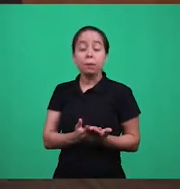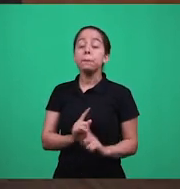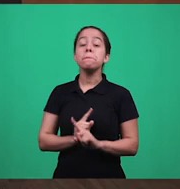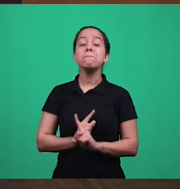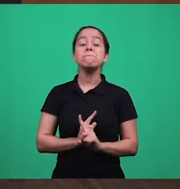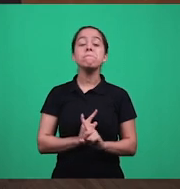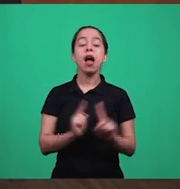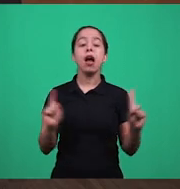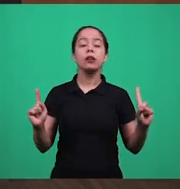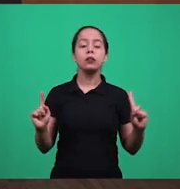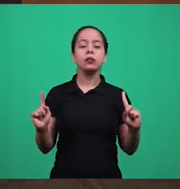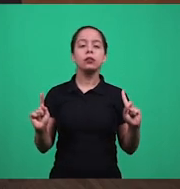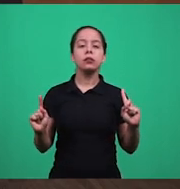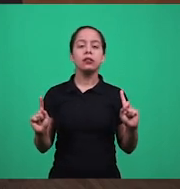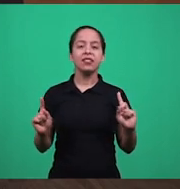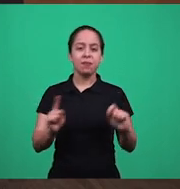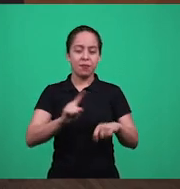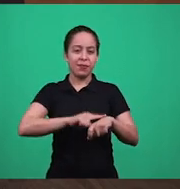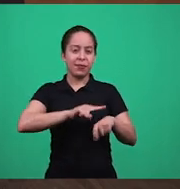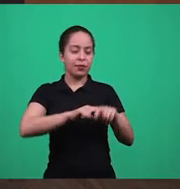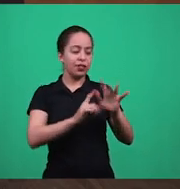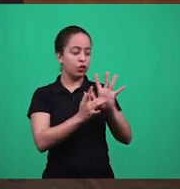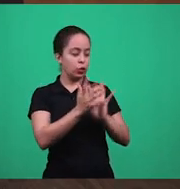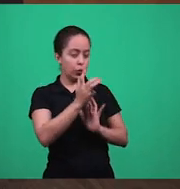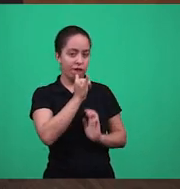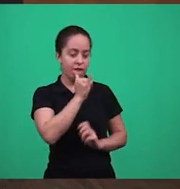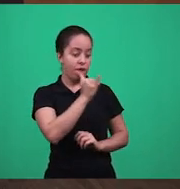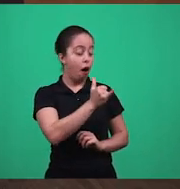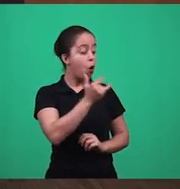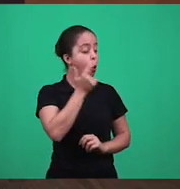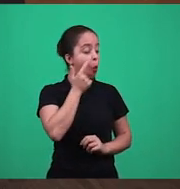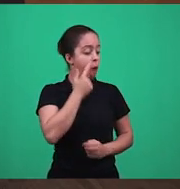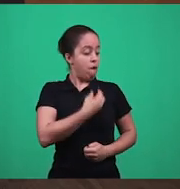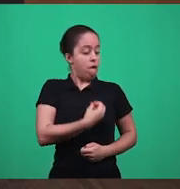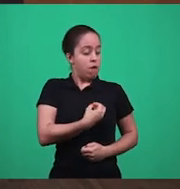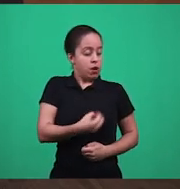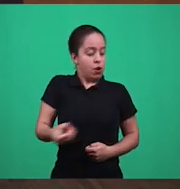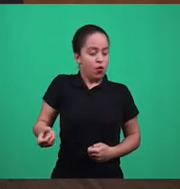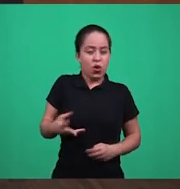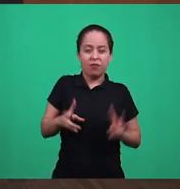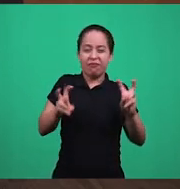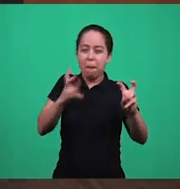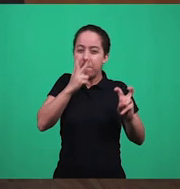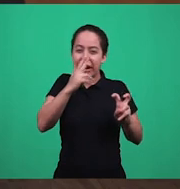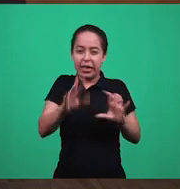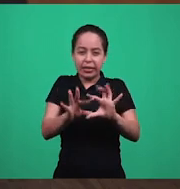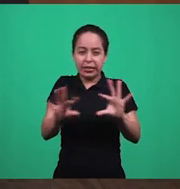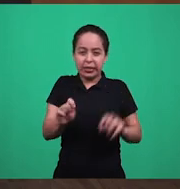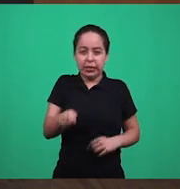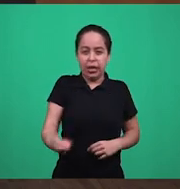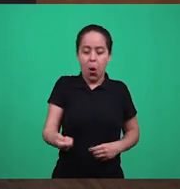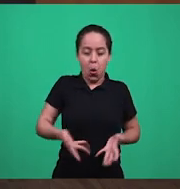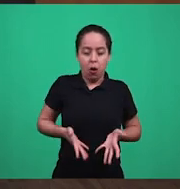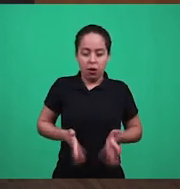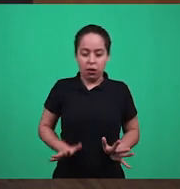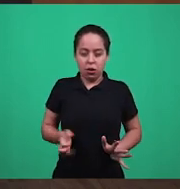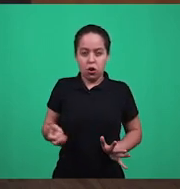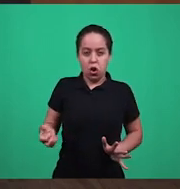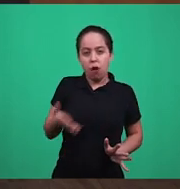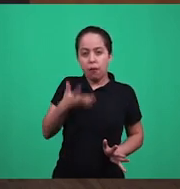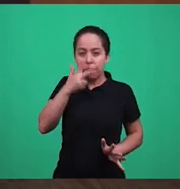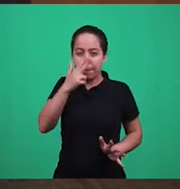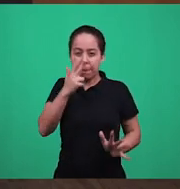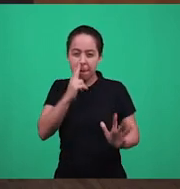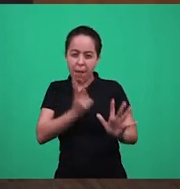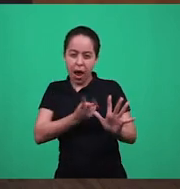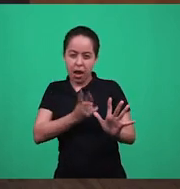entendeu quando Jesus lhe falou sobre o novo nascimento. A expressão novo